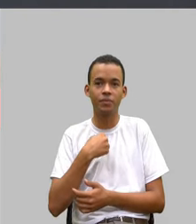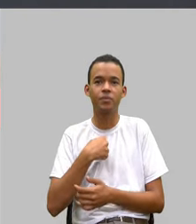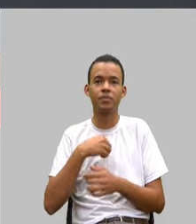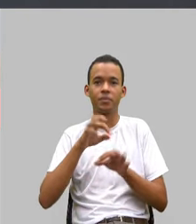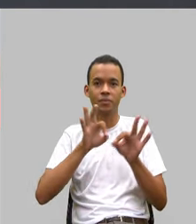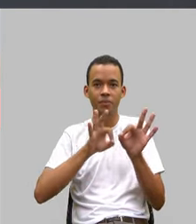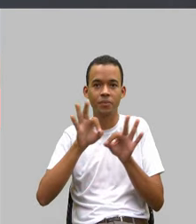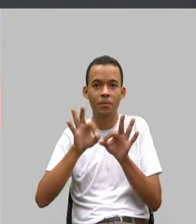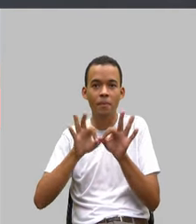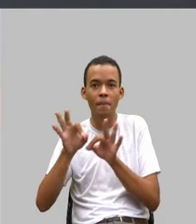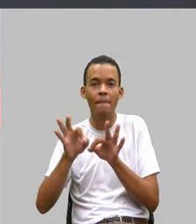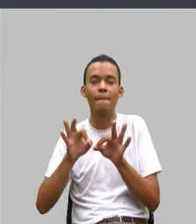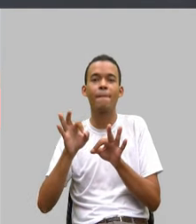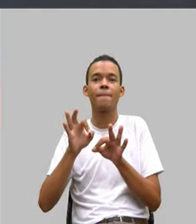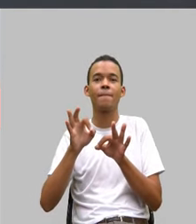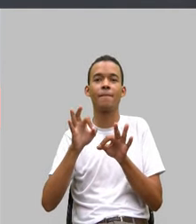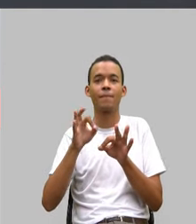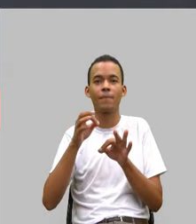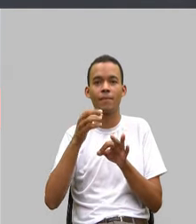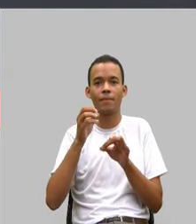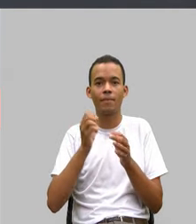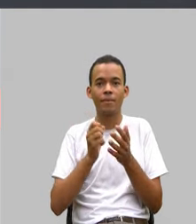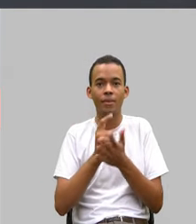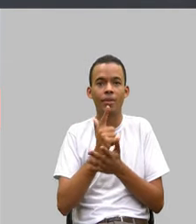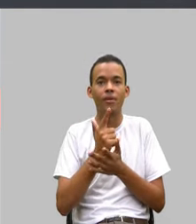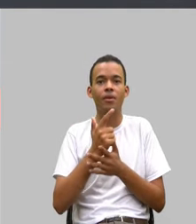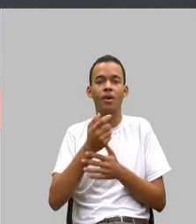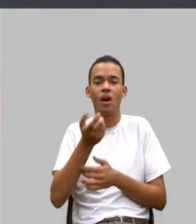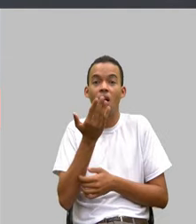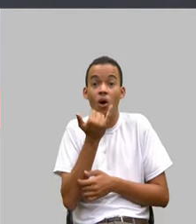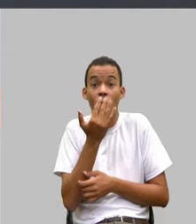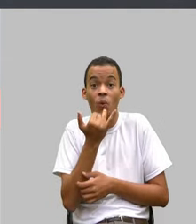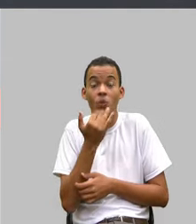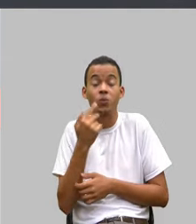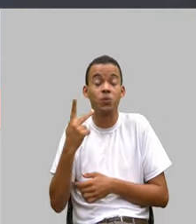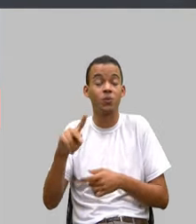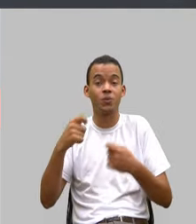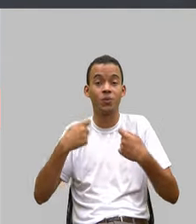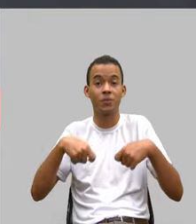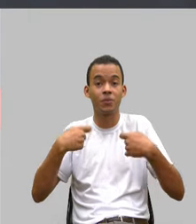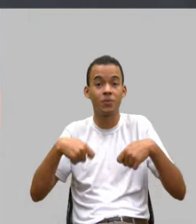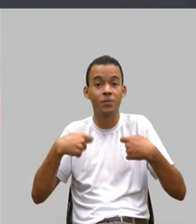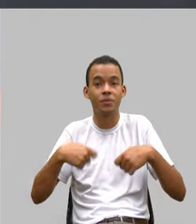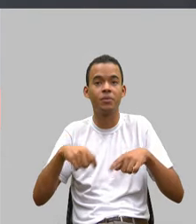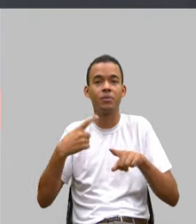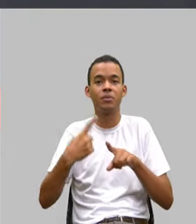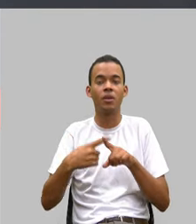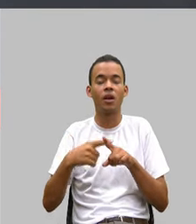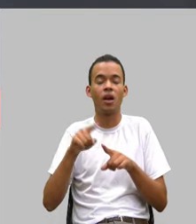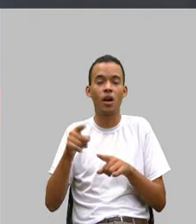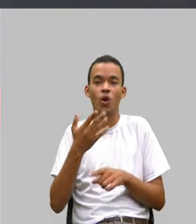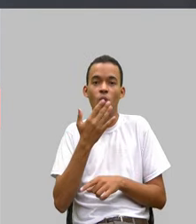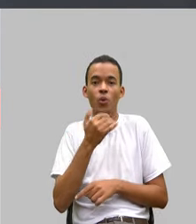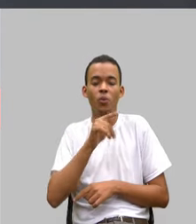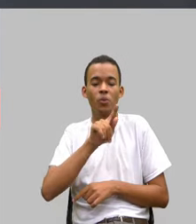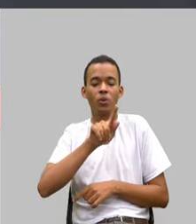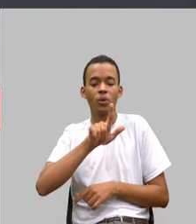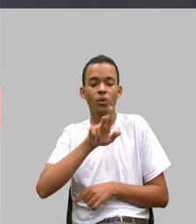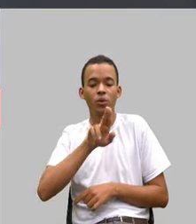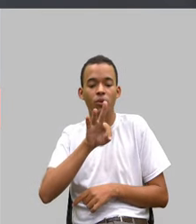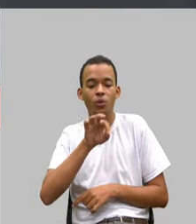não eu já não tava conseguindo comprar o alimento que o Samuel precisava Samuel eu não comia glúten ele não comia